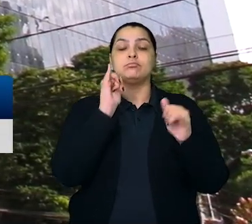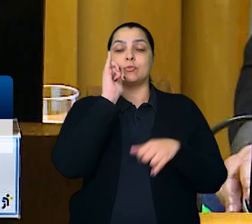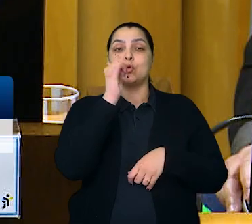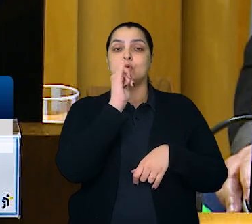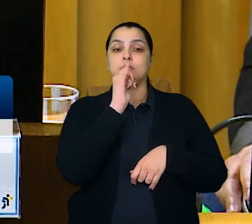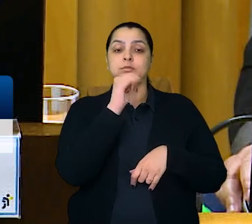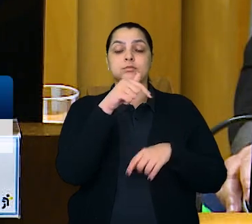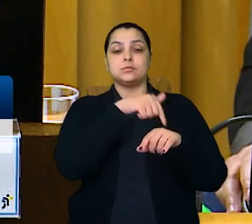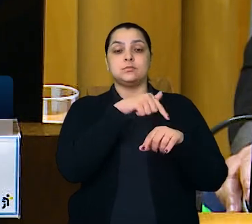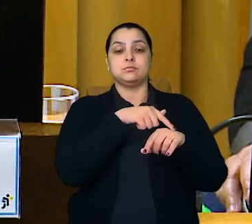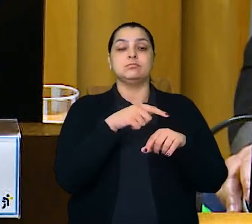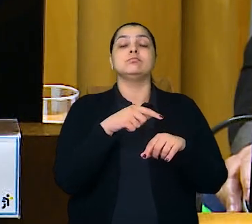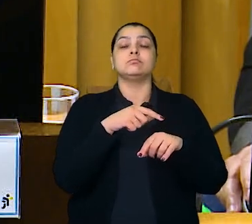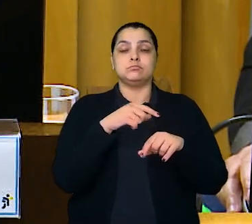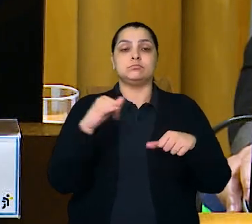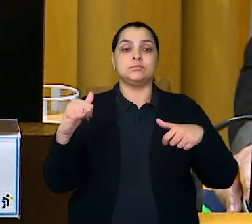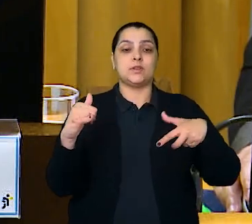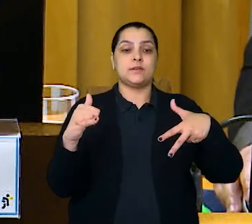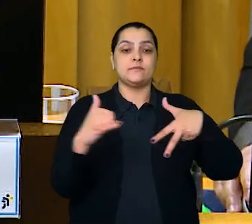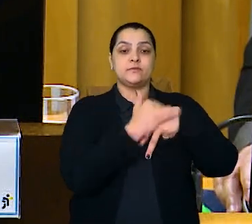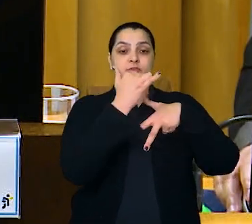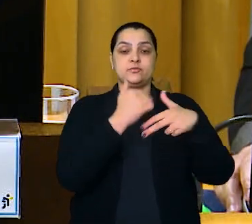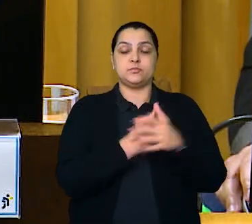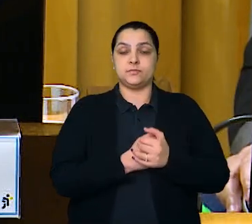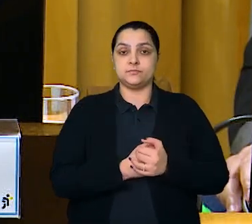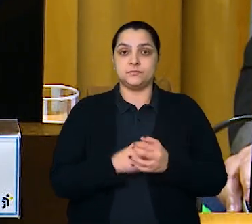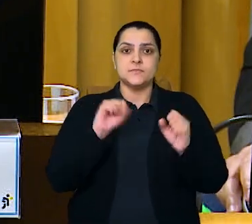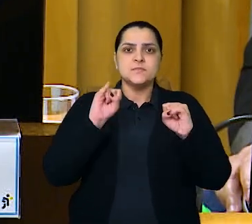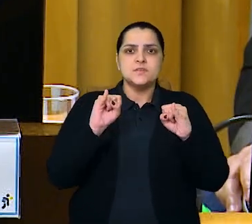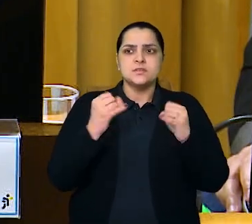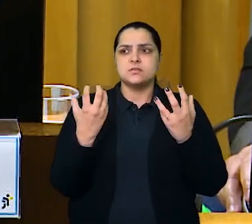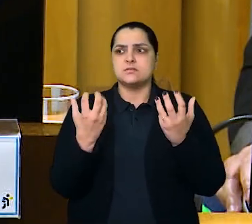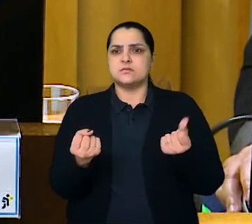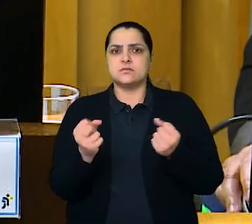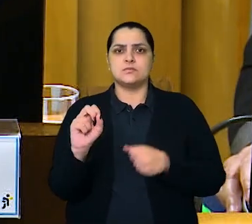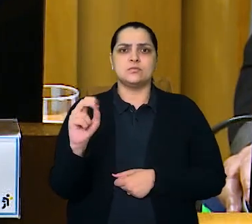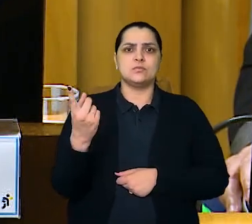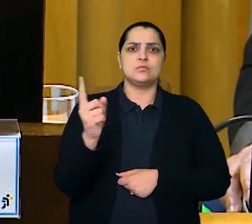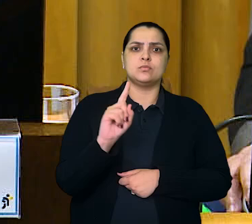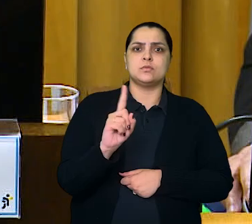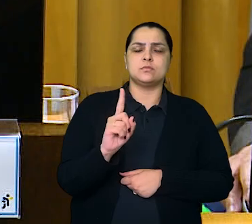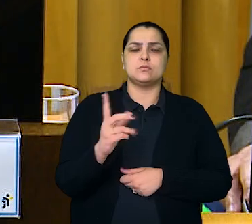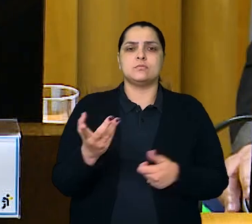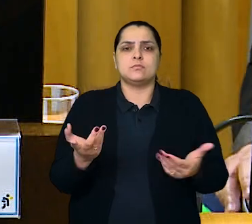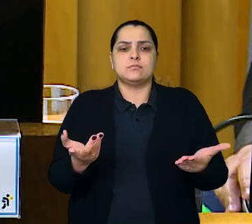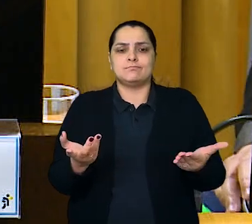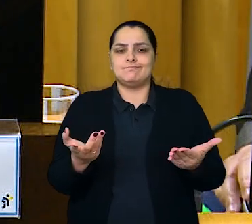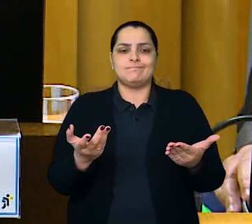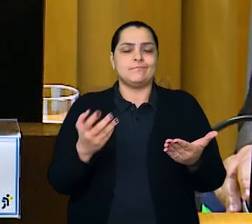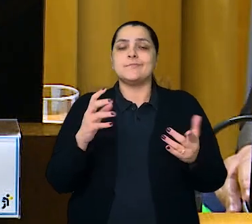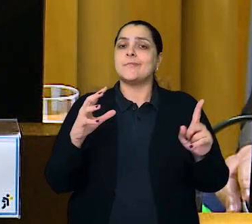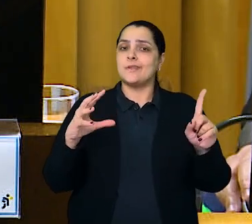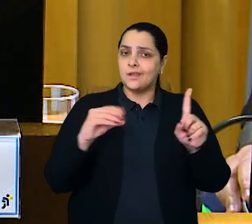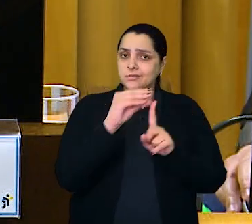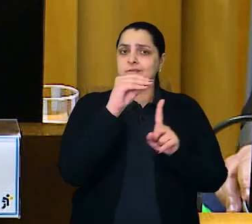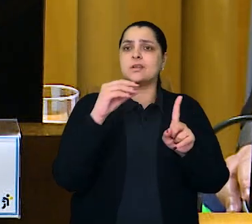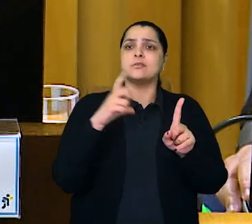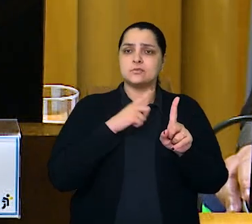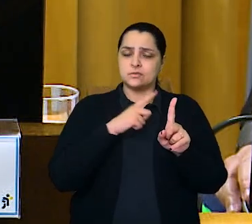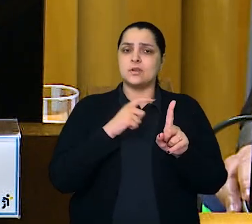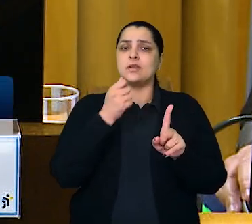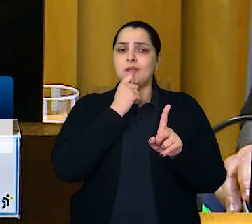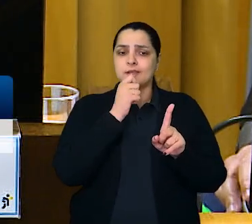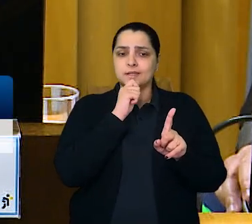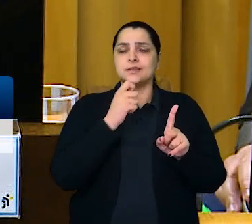vítima. Em primeiro lugar, havendo ou não consensualidade, isso não afasta o assédio sexual.